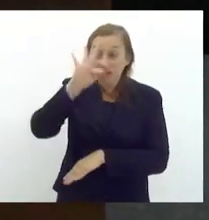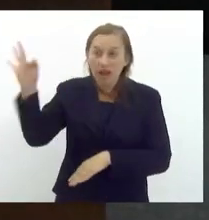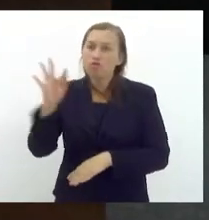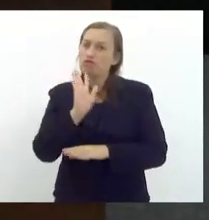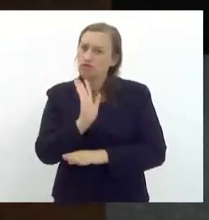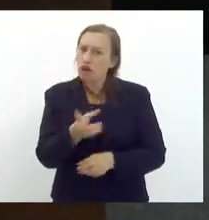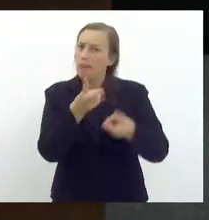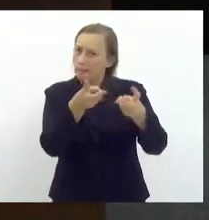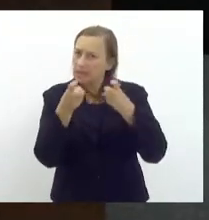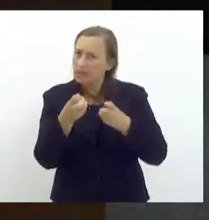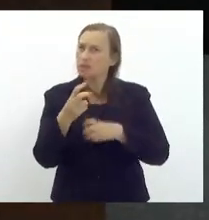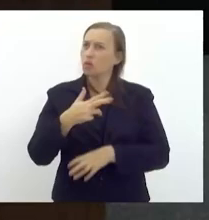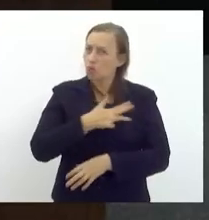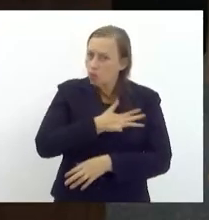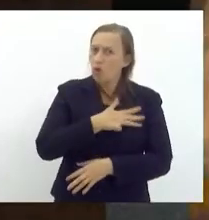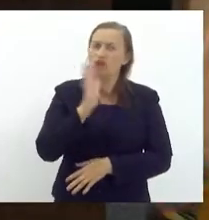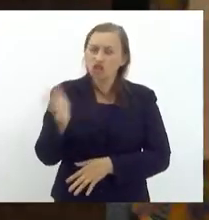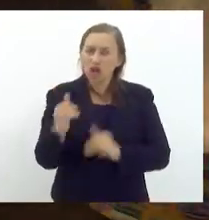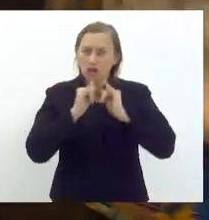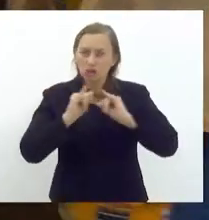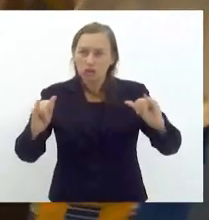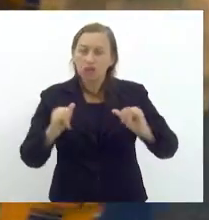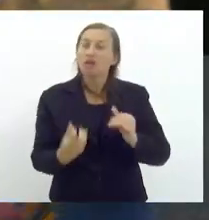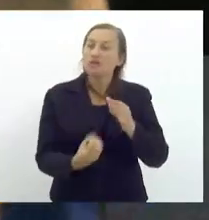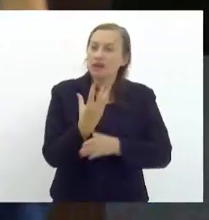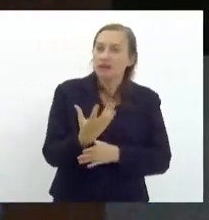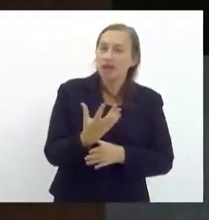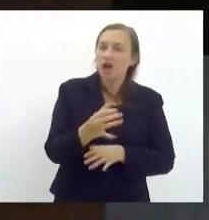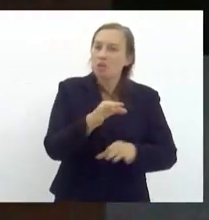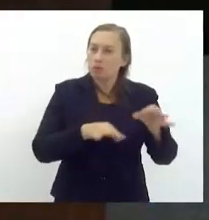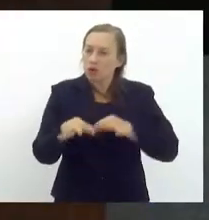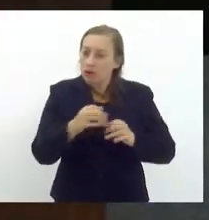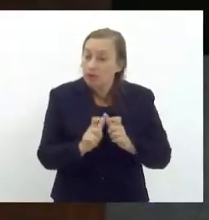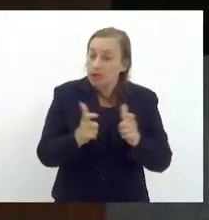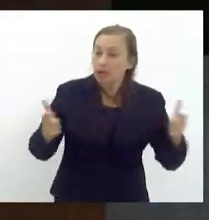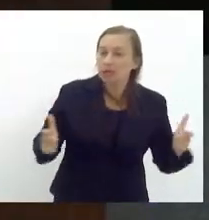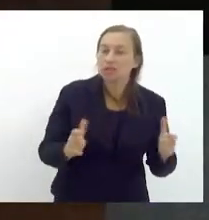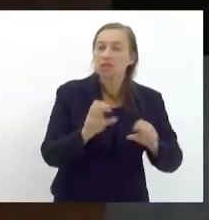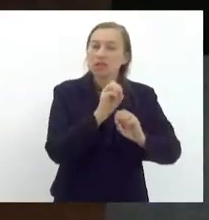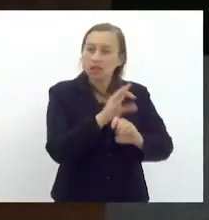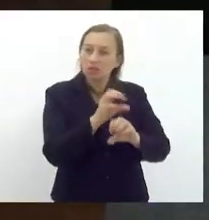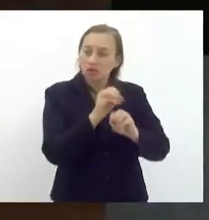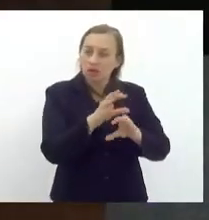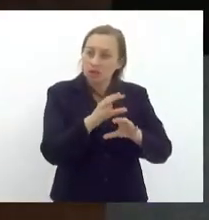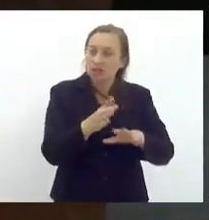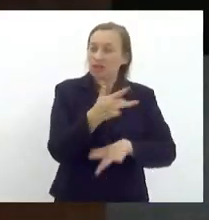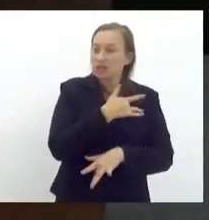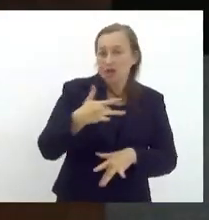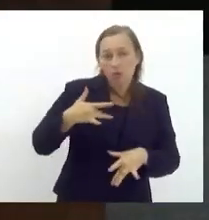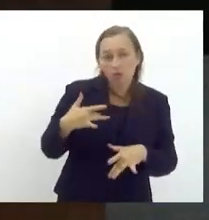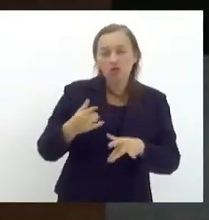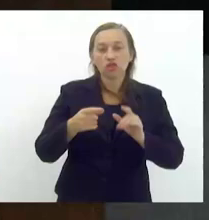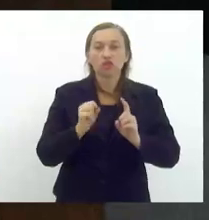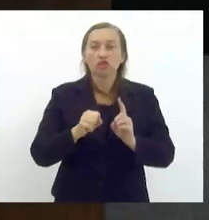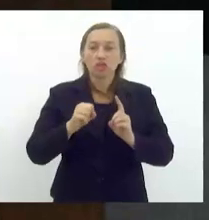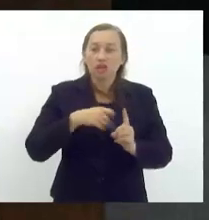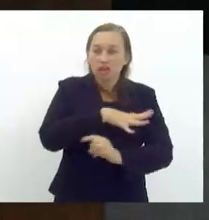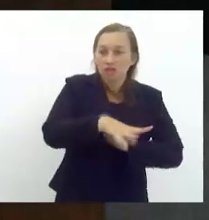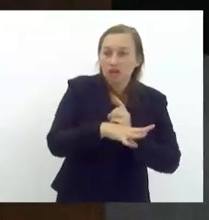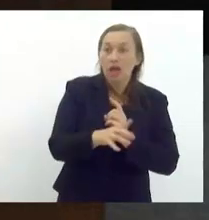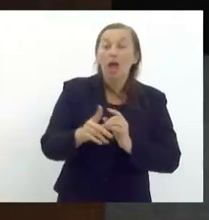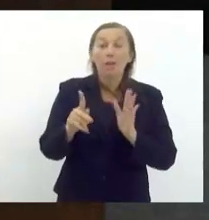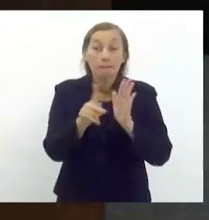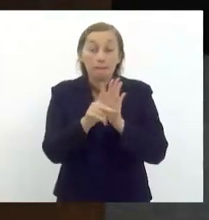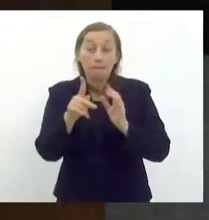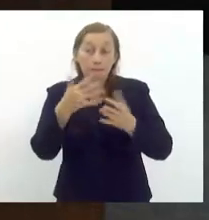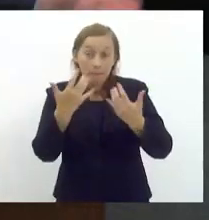o governo Lula já anunciou que vai criar um grande programa para além da educação inclusive envolvendo saúde e assistência Petrópolis tem uma